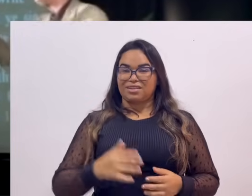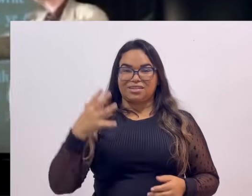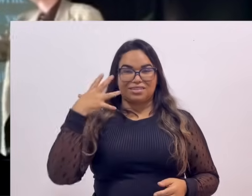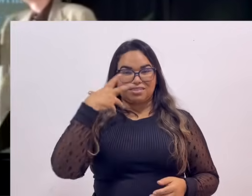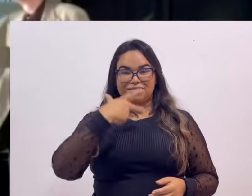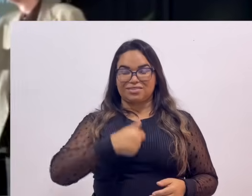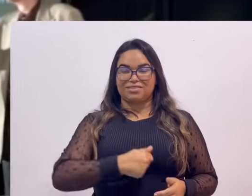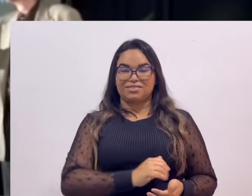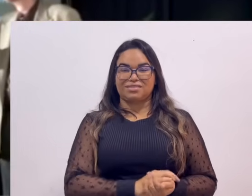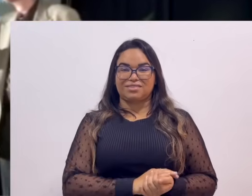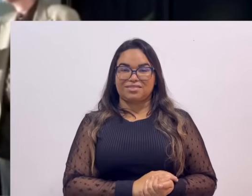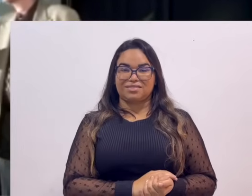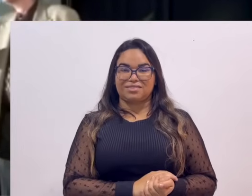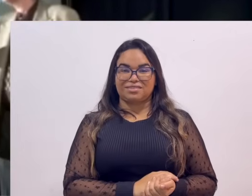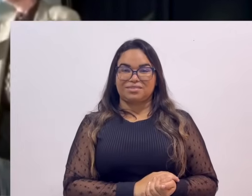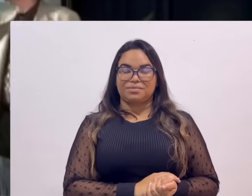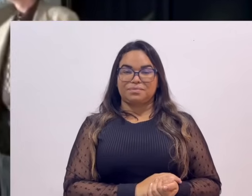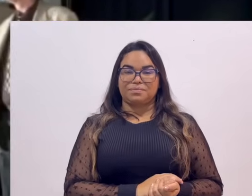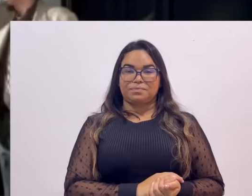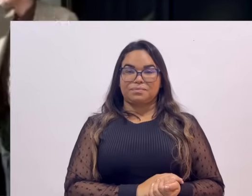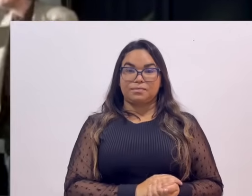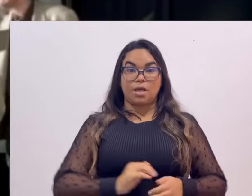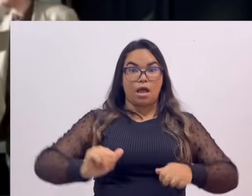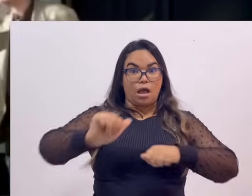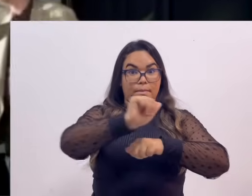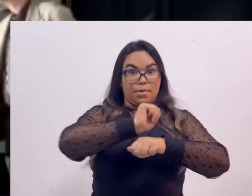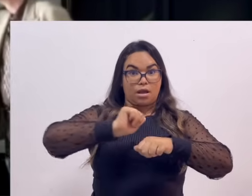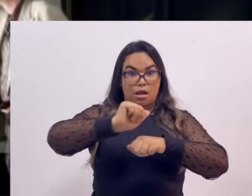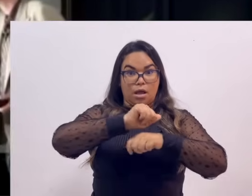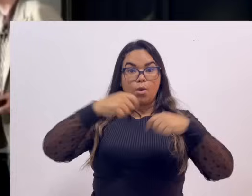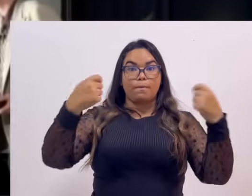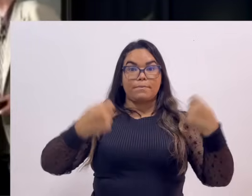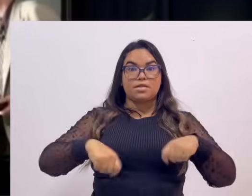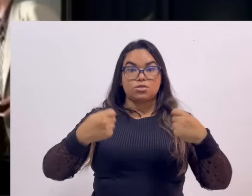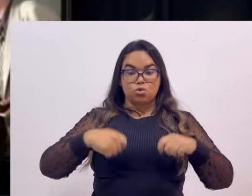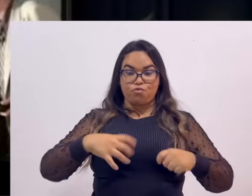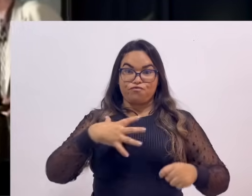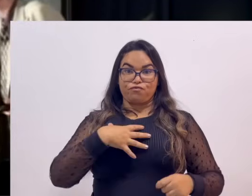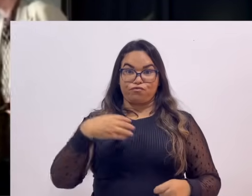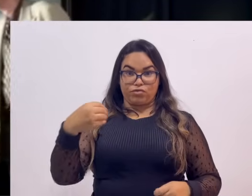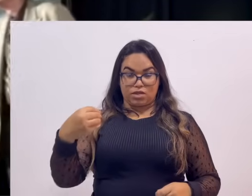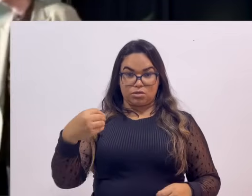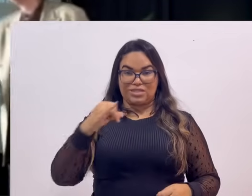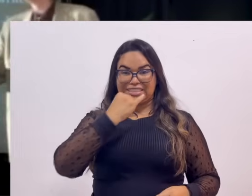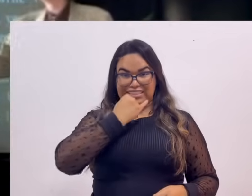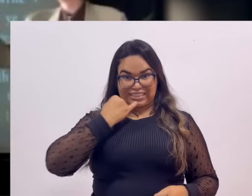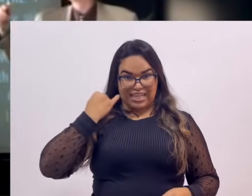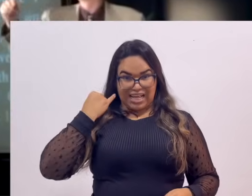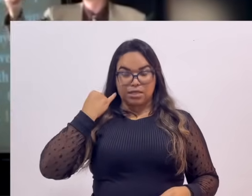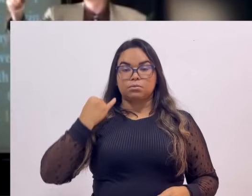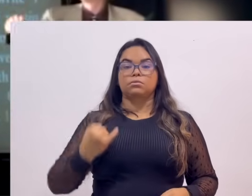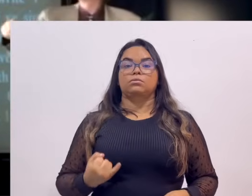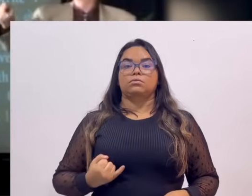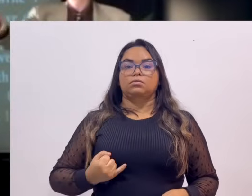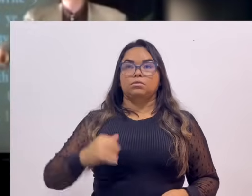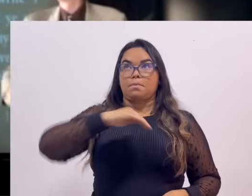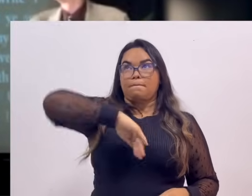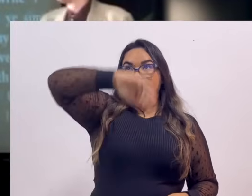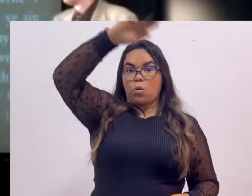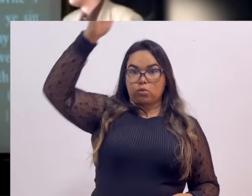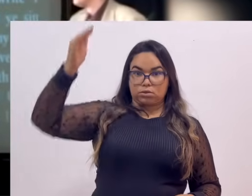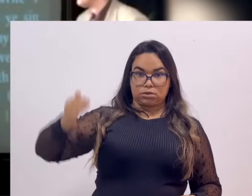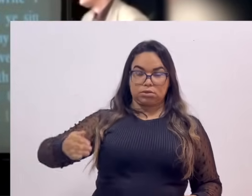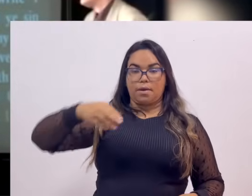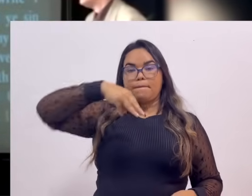fascinante quando abraão teve que sacrificar a isaac e ele tinha que fazê-lo no monte